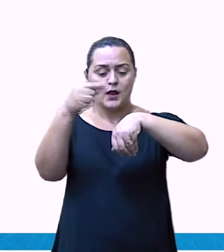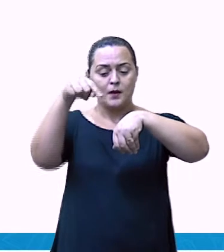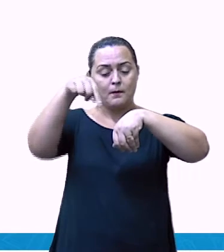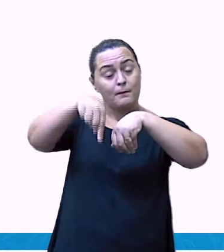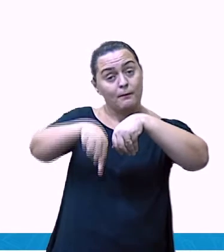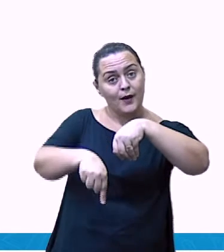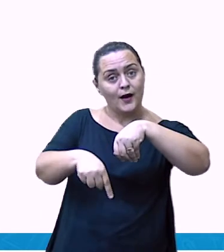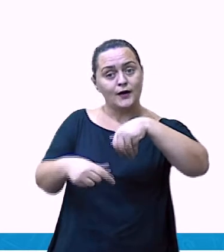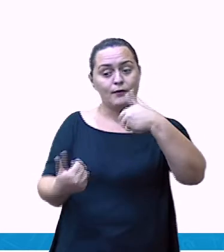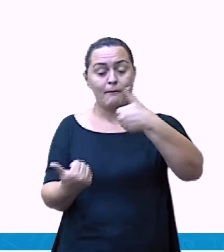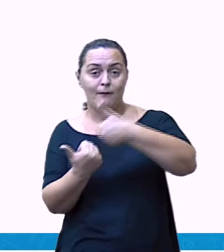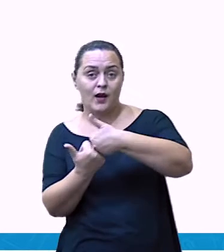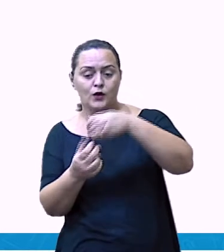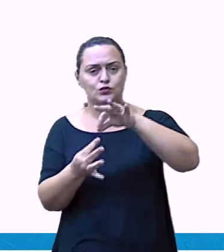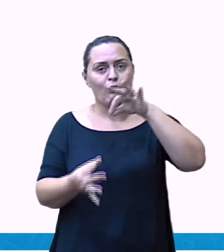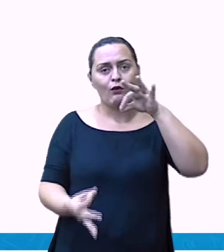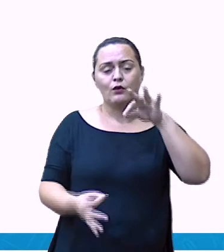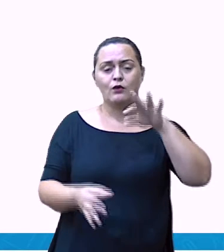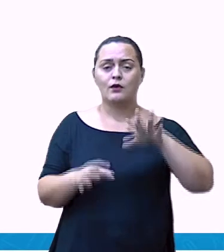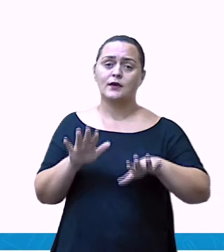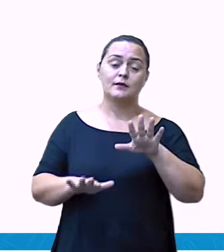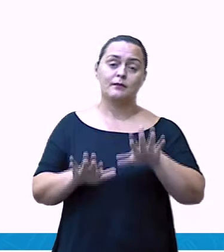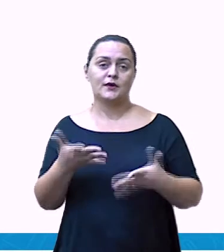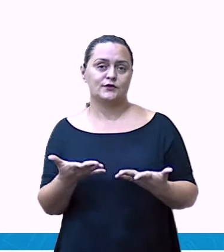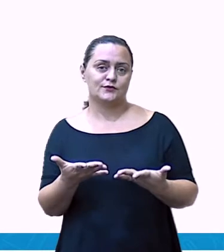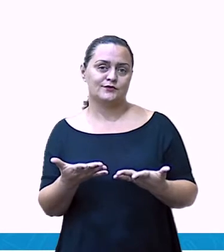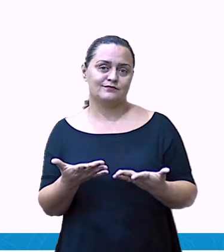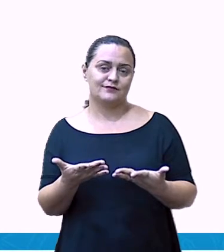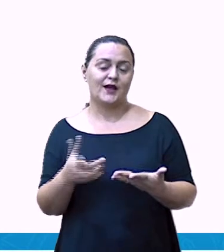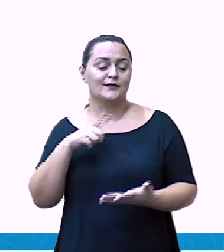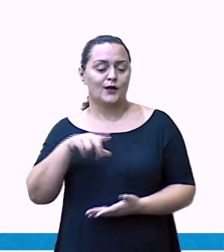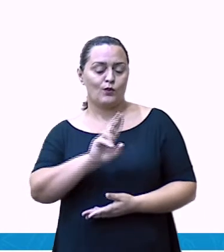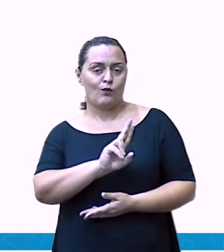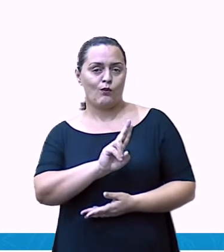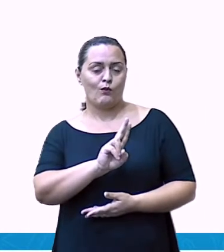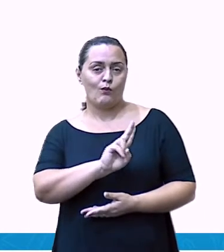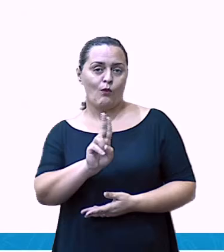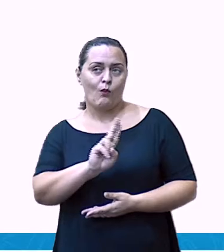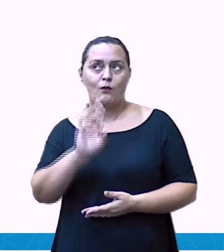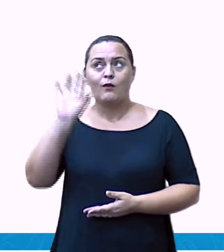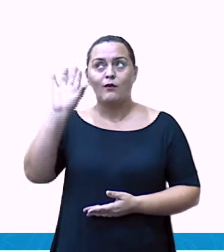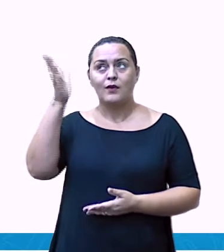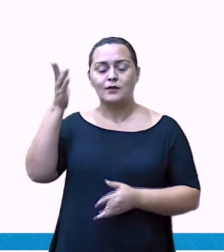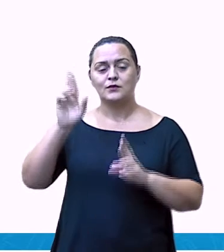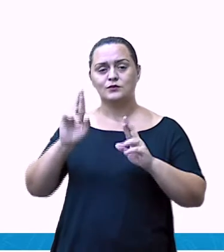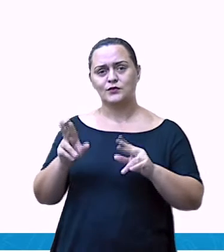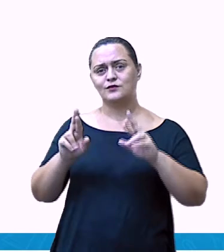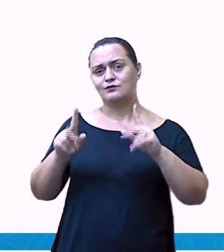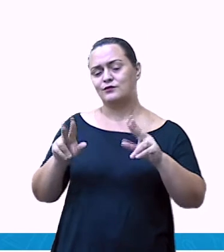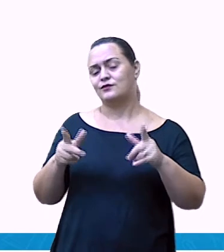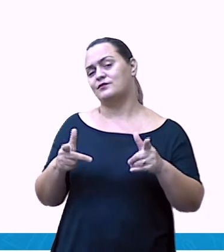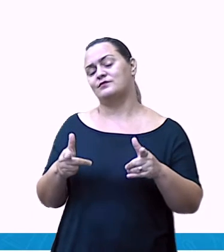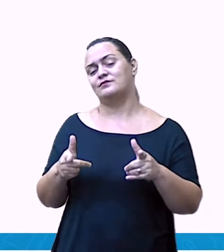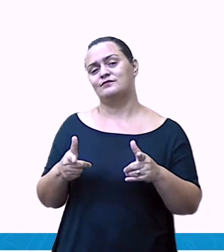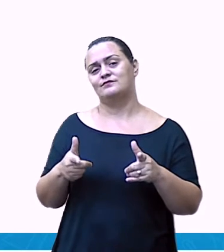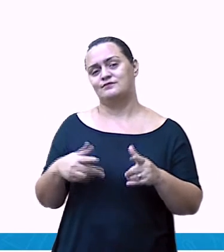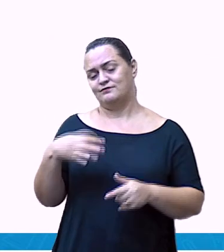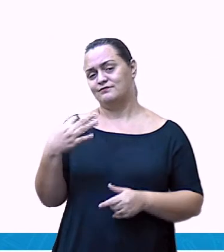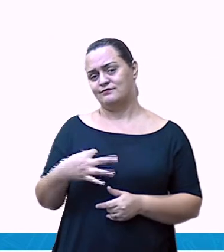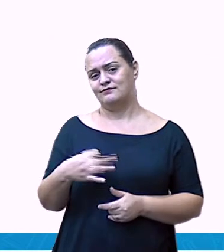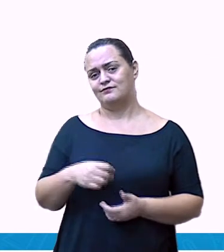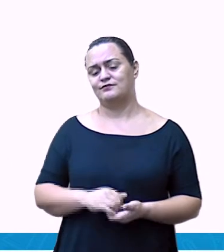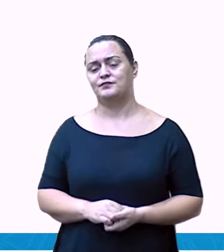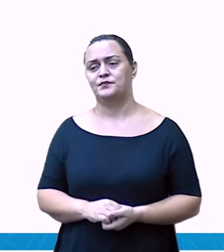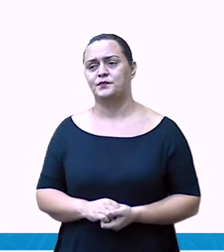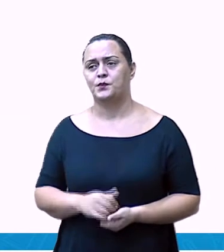Temos também os desertos, mas aí nós temos outros fatores influenciando. Porque, olha bem,